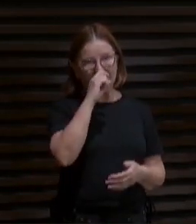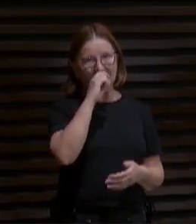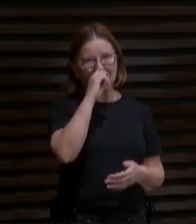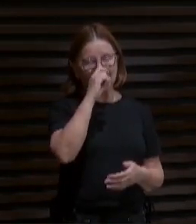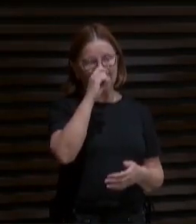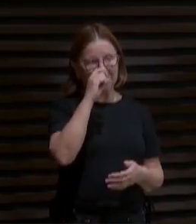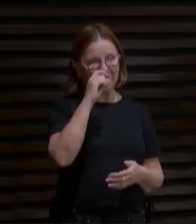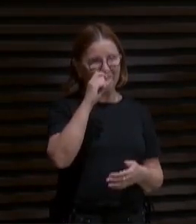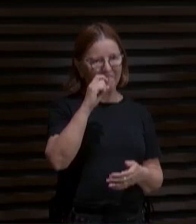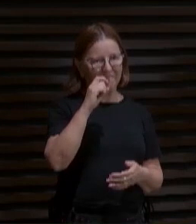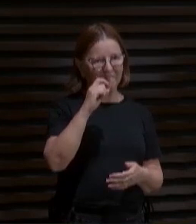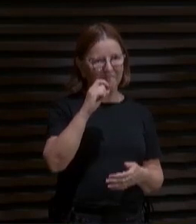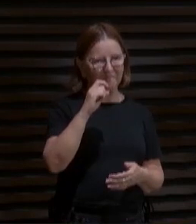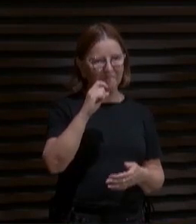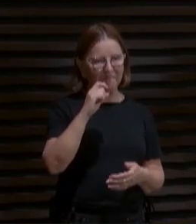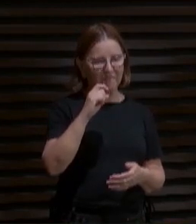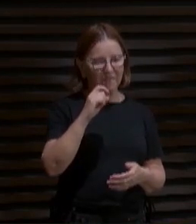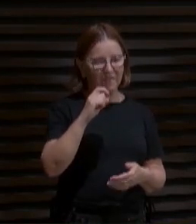arrogantes,